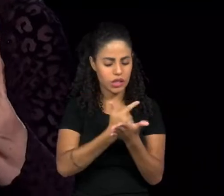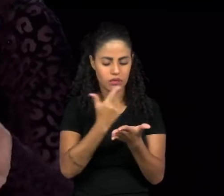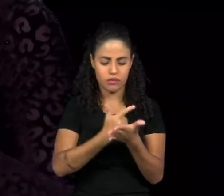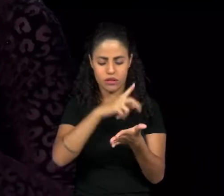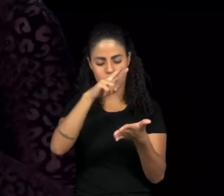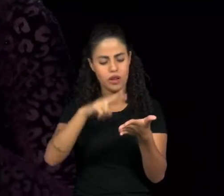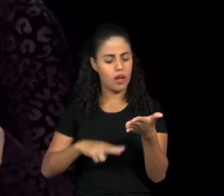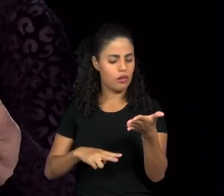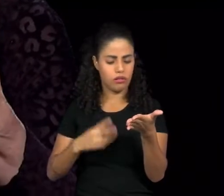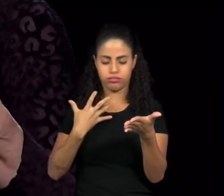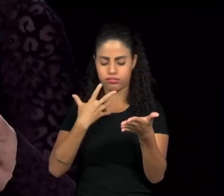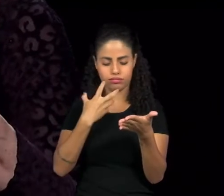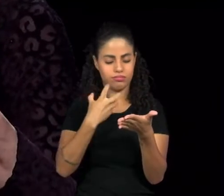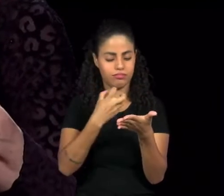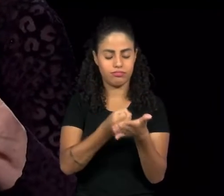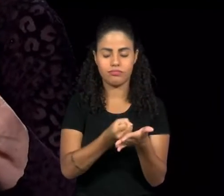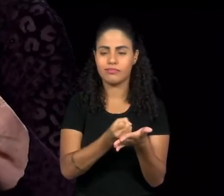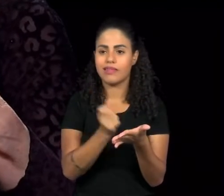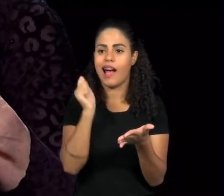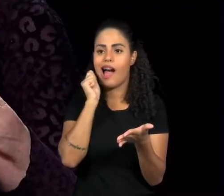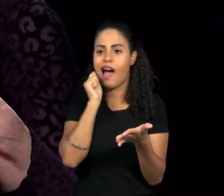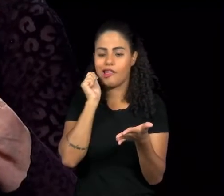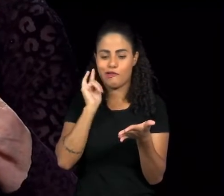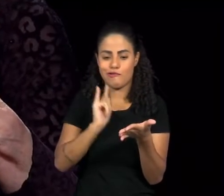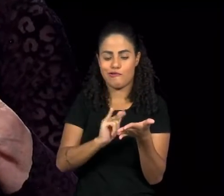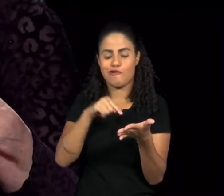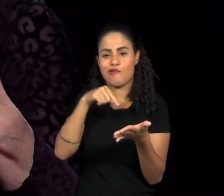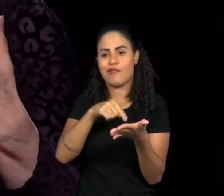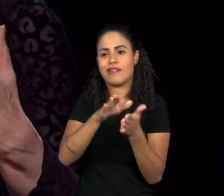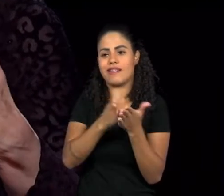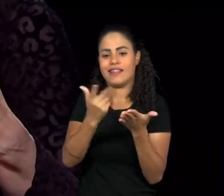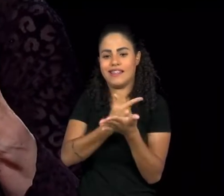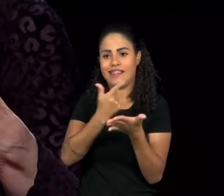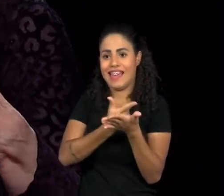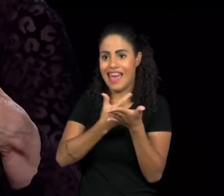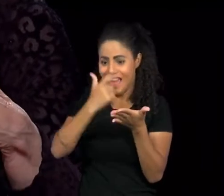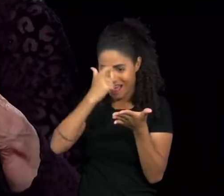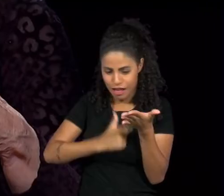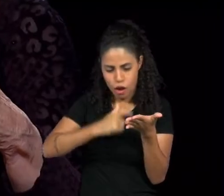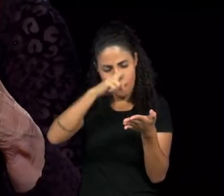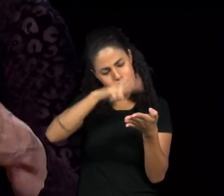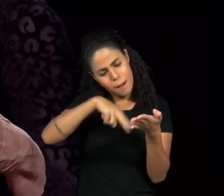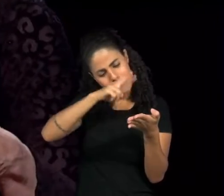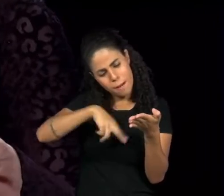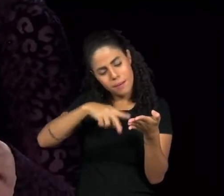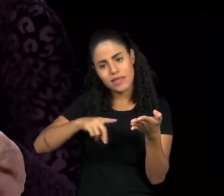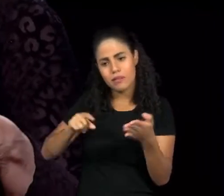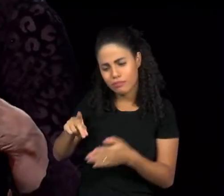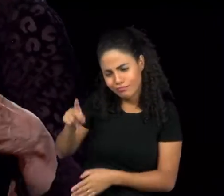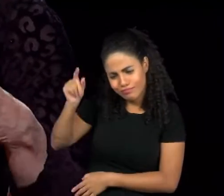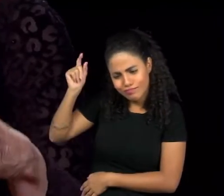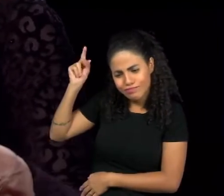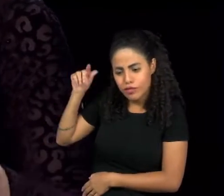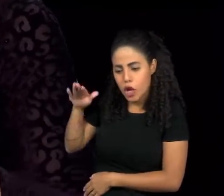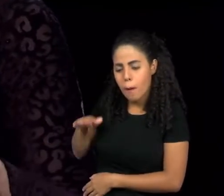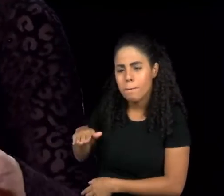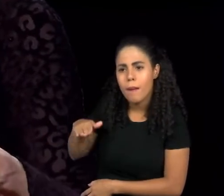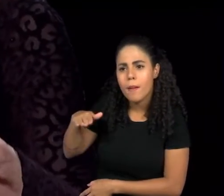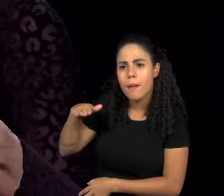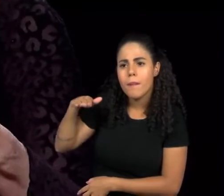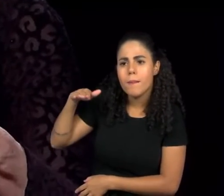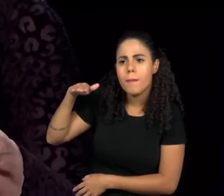muito sempre, adoro. Então, eu fui uma leitora desde de criança